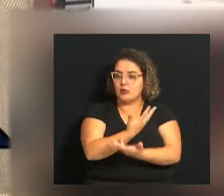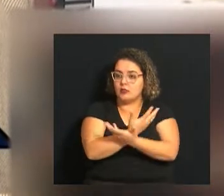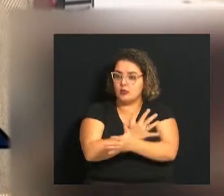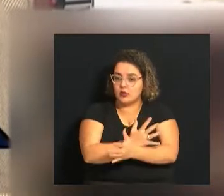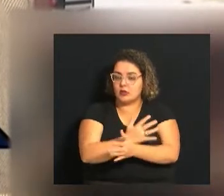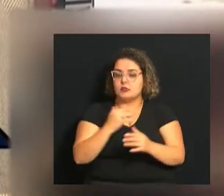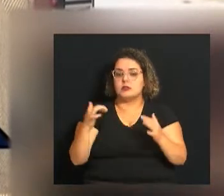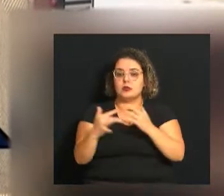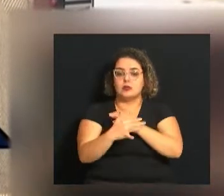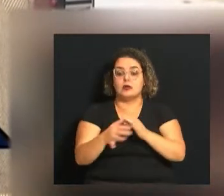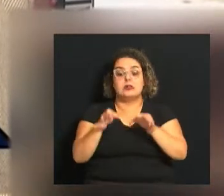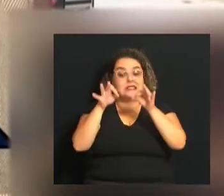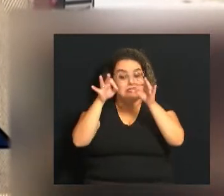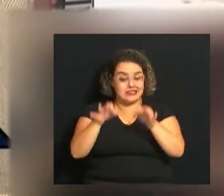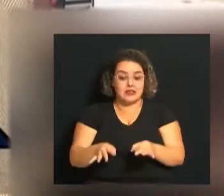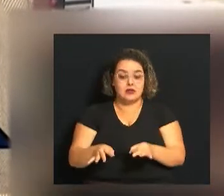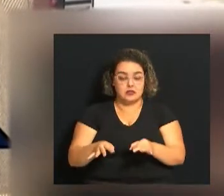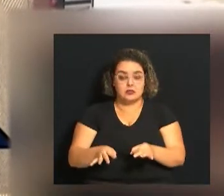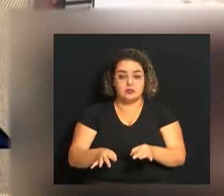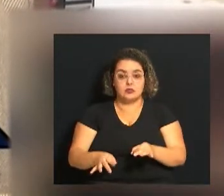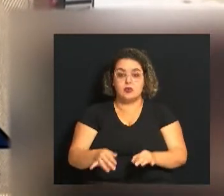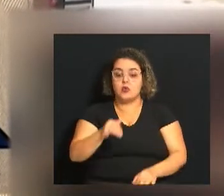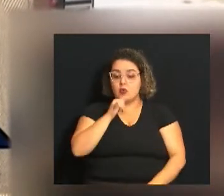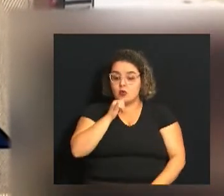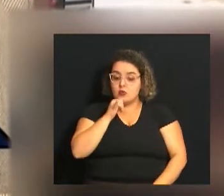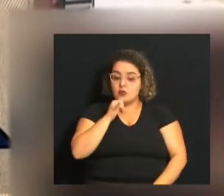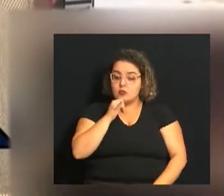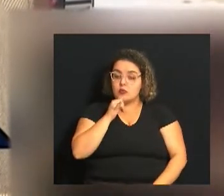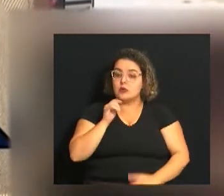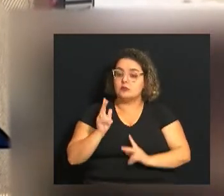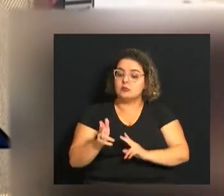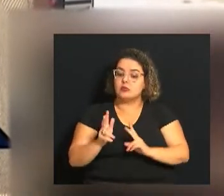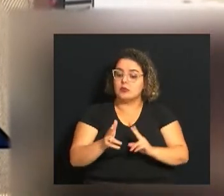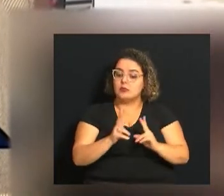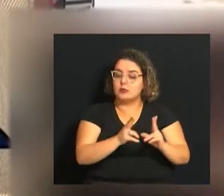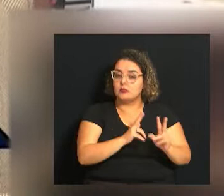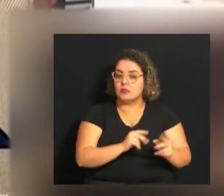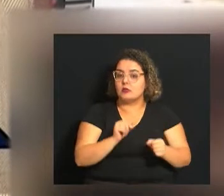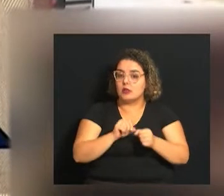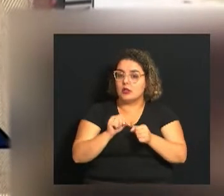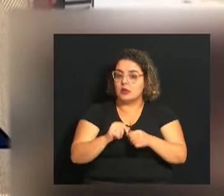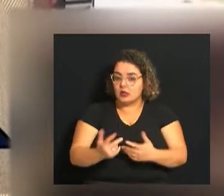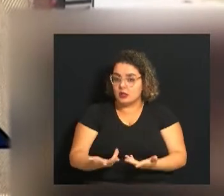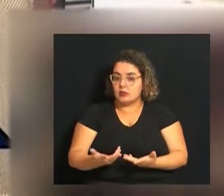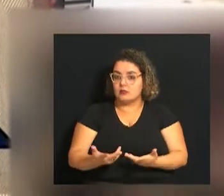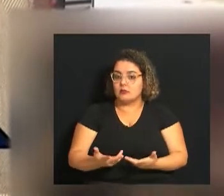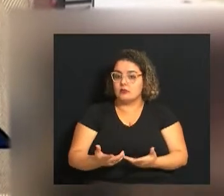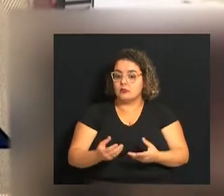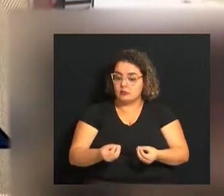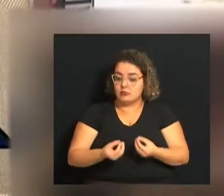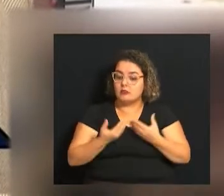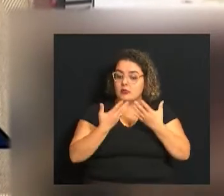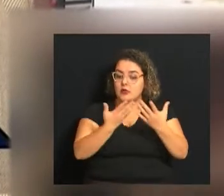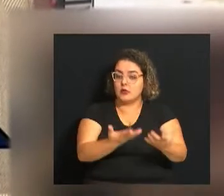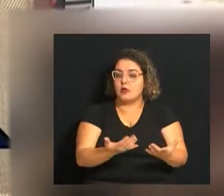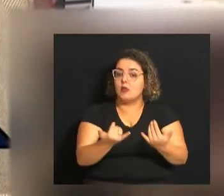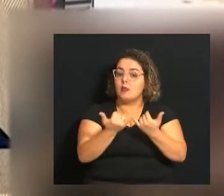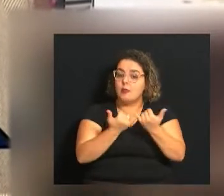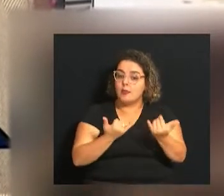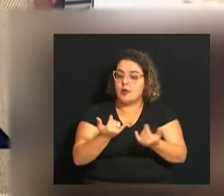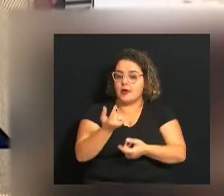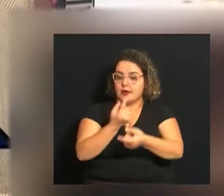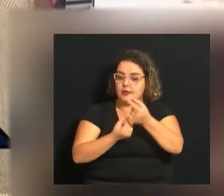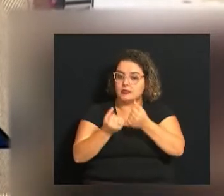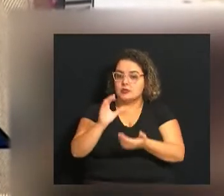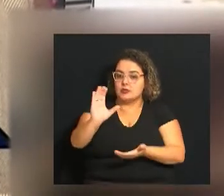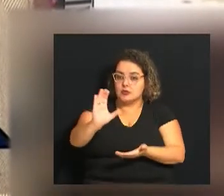maneira correta, como um exemplo a ser seguido na nossa cidade, que possa ser contemplado com parte dessa verba, que eles possam